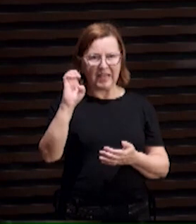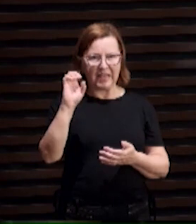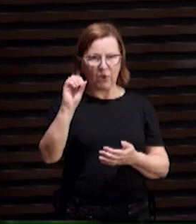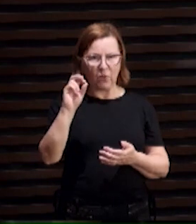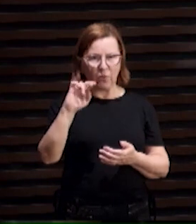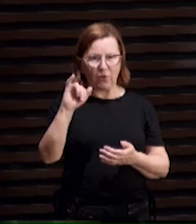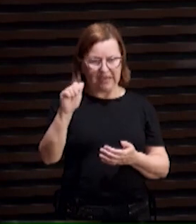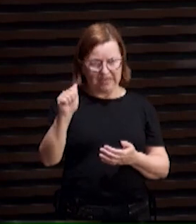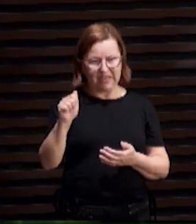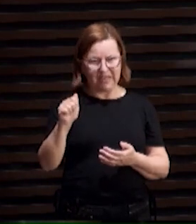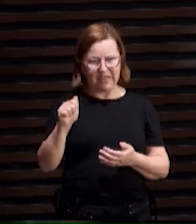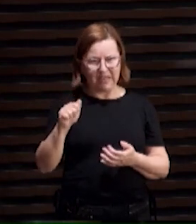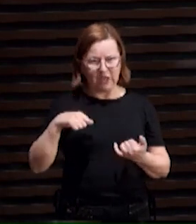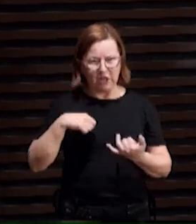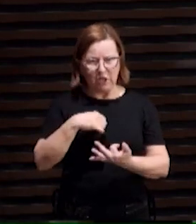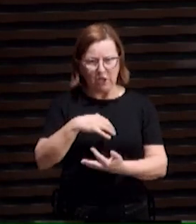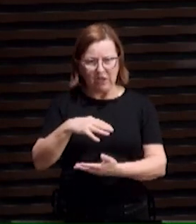Bang.